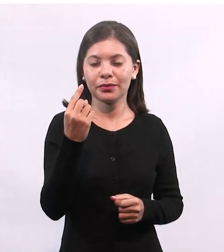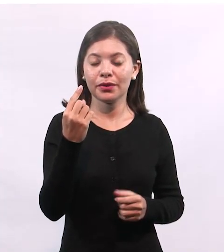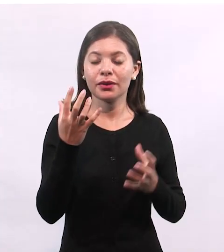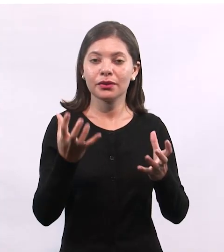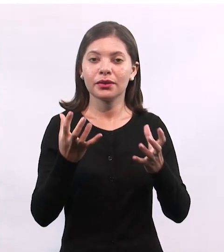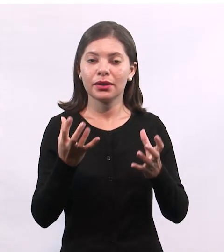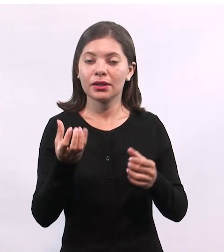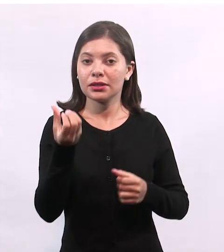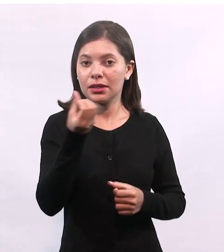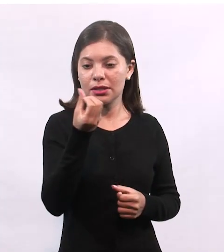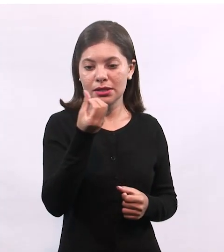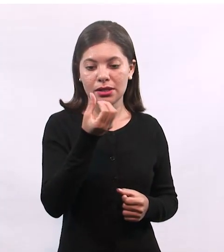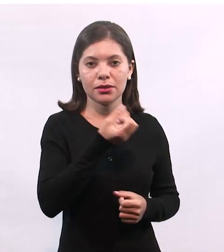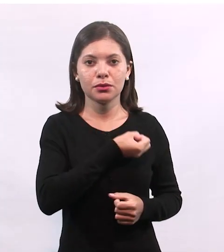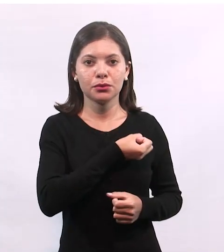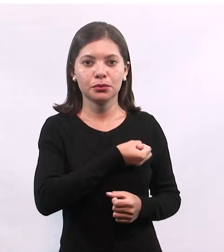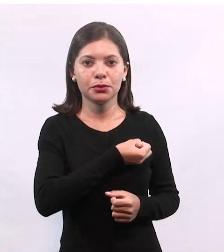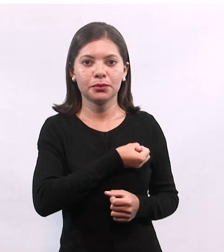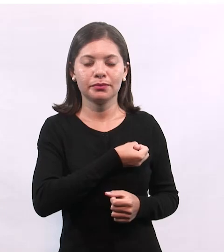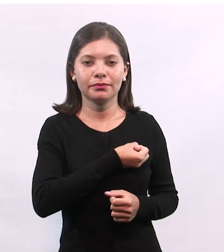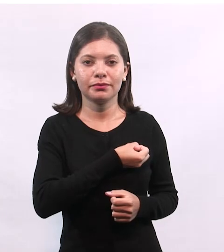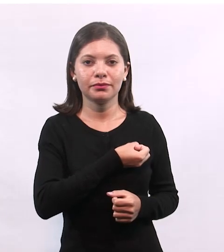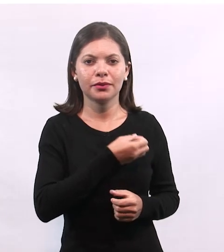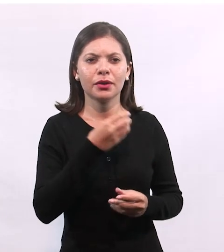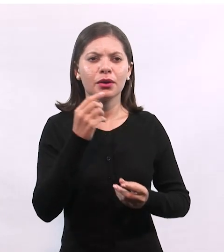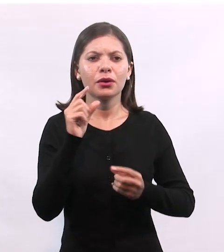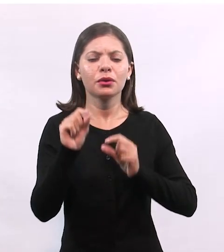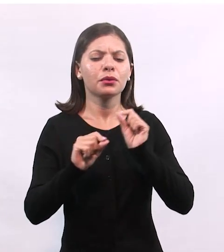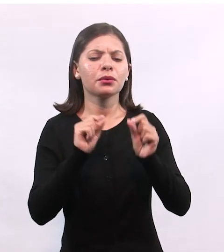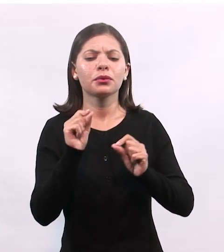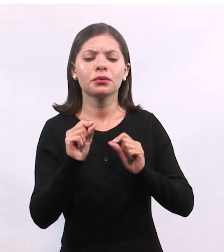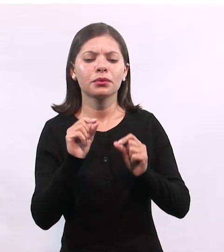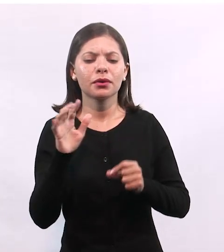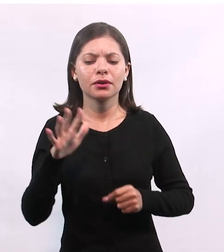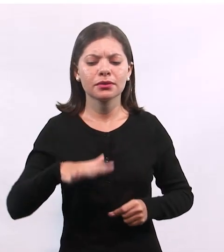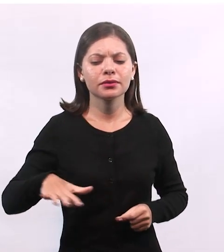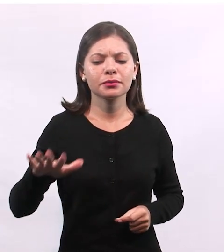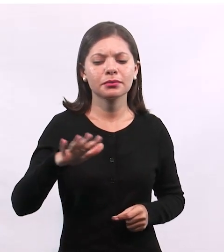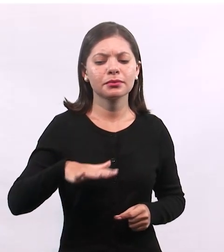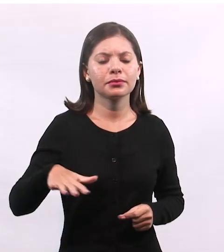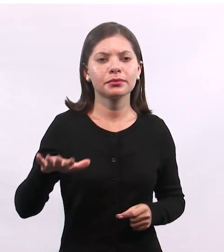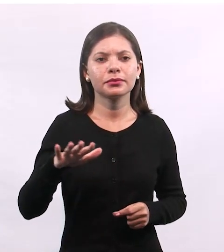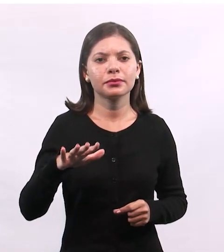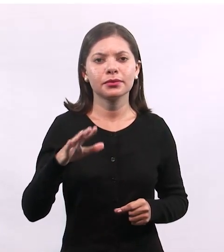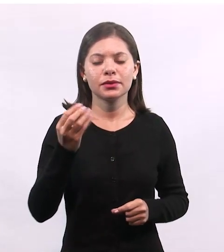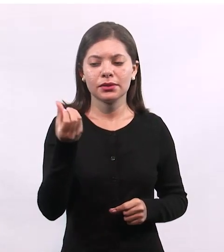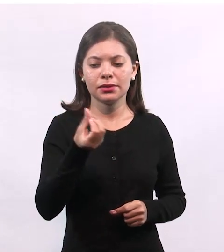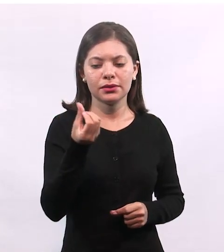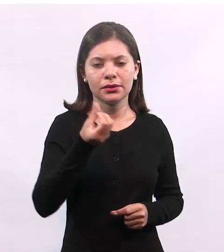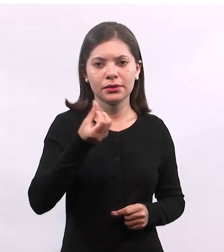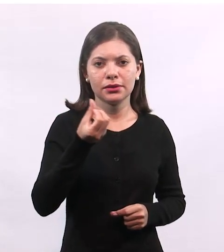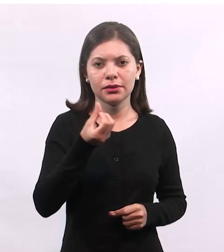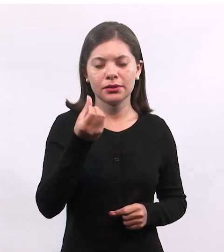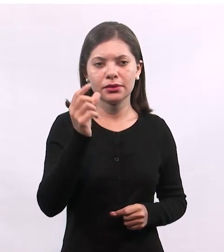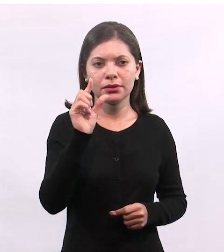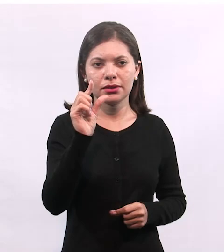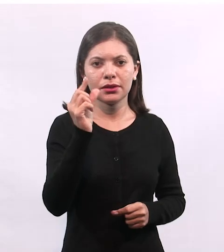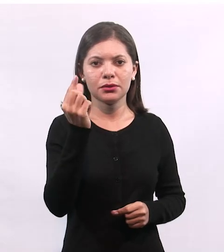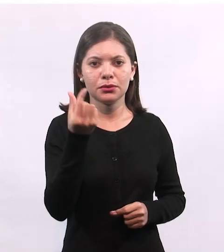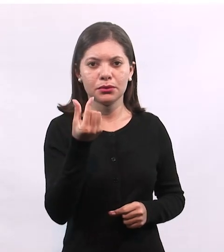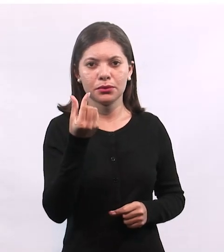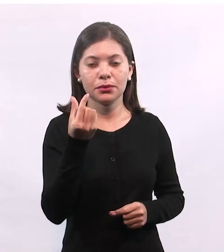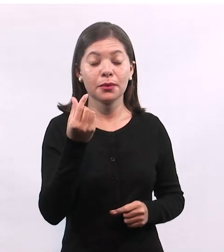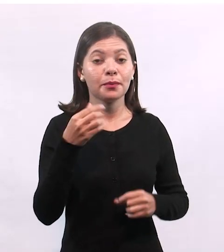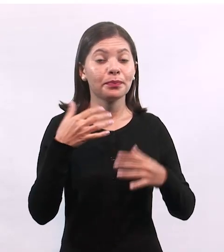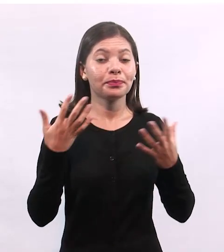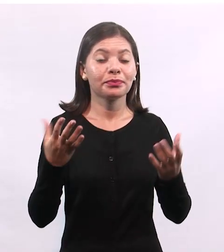um já que eu quero que saia o número 6 só tem o número 6 agora qual que era o espaço amostral 6 eu tinha seis Faces então